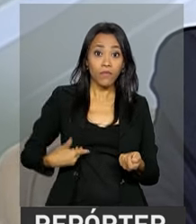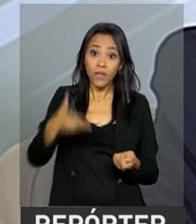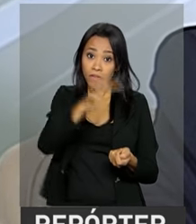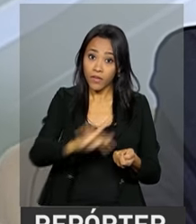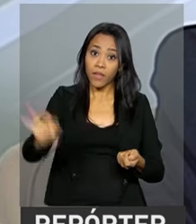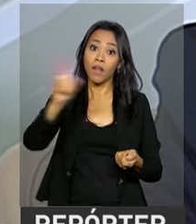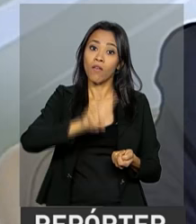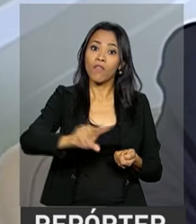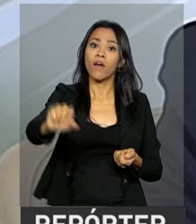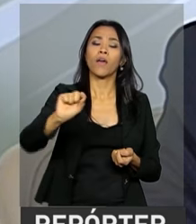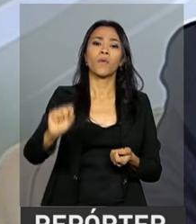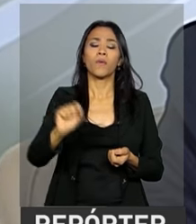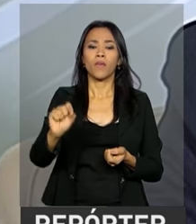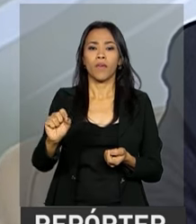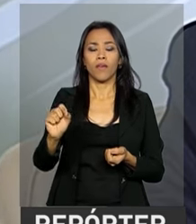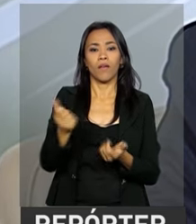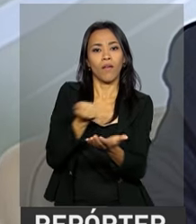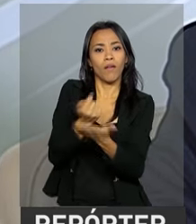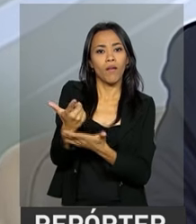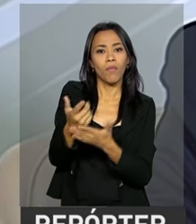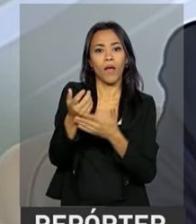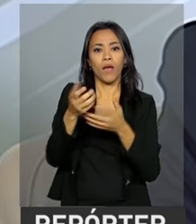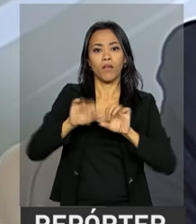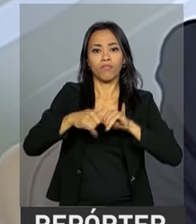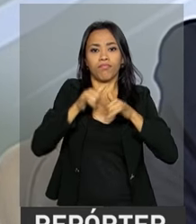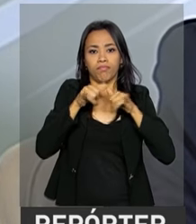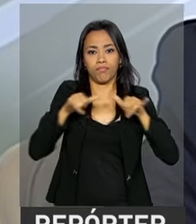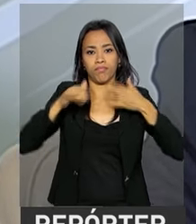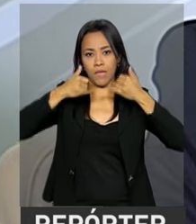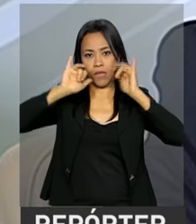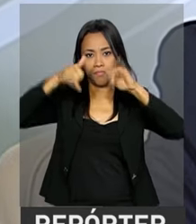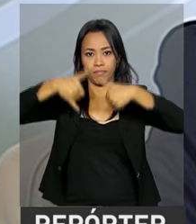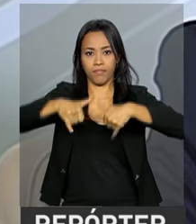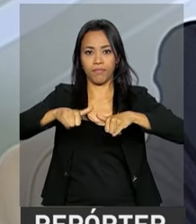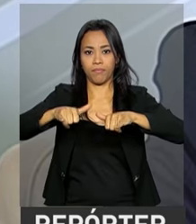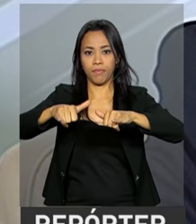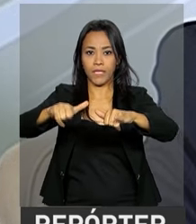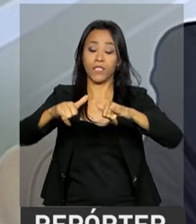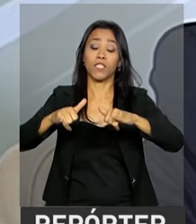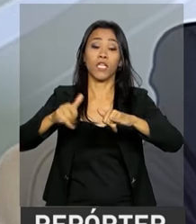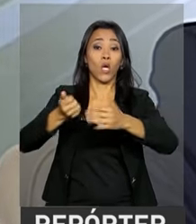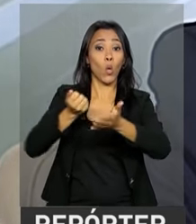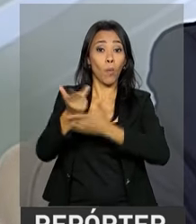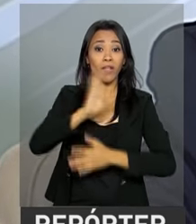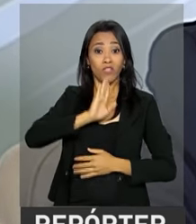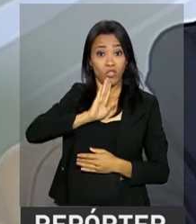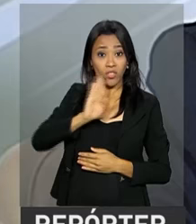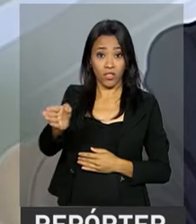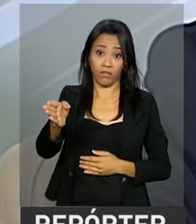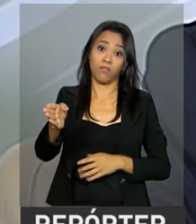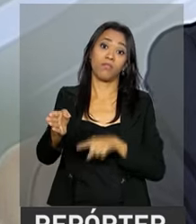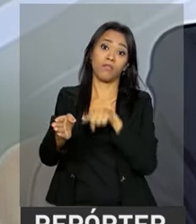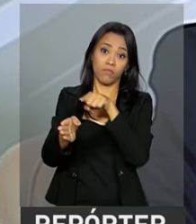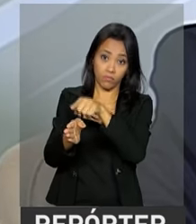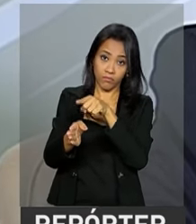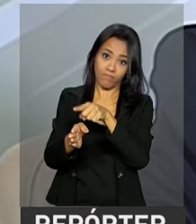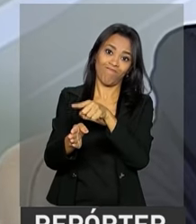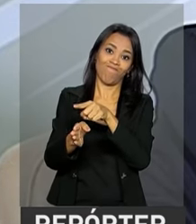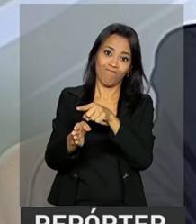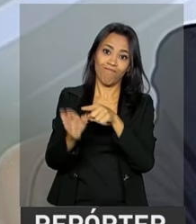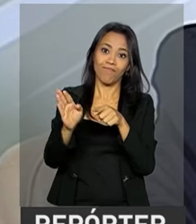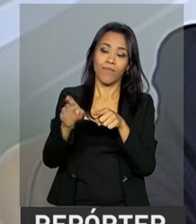a adquirir energia através do mercado livre, ou seja, comprando diretamente